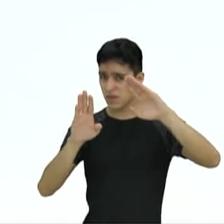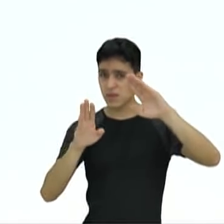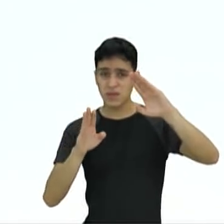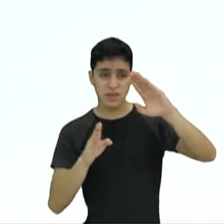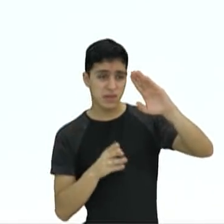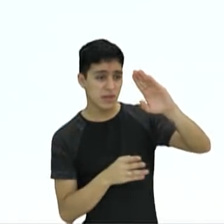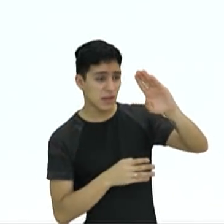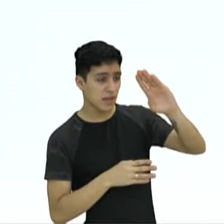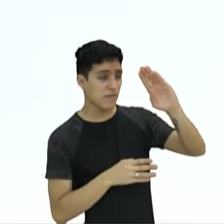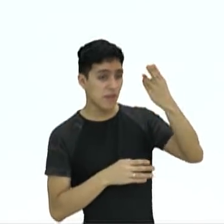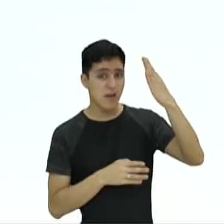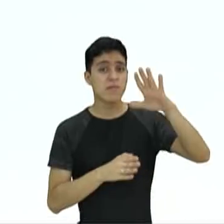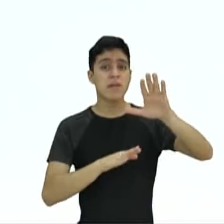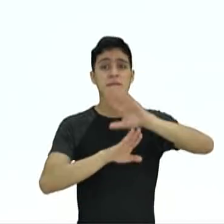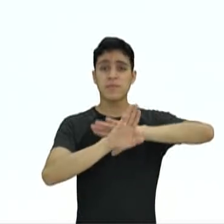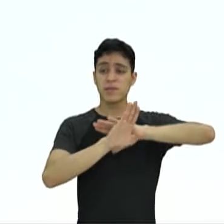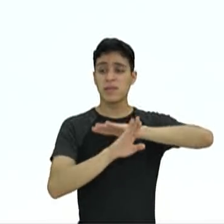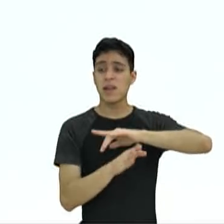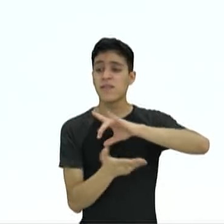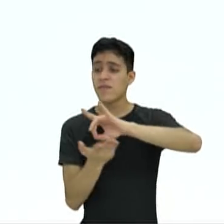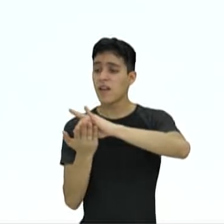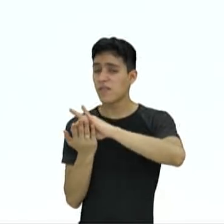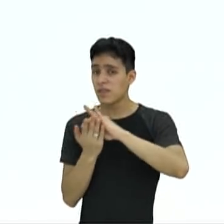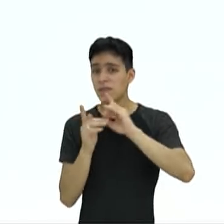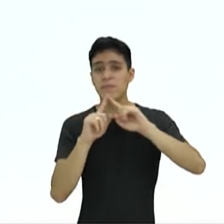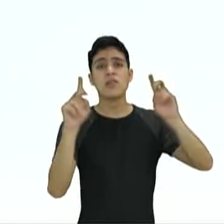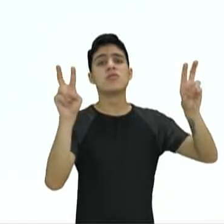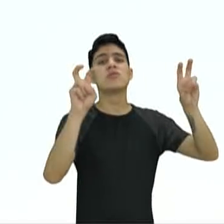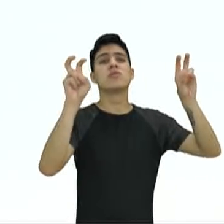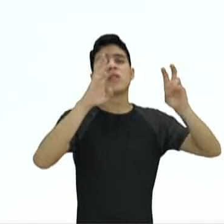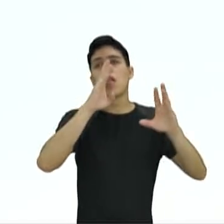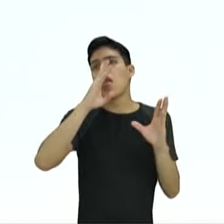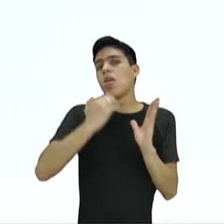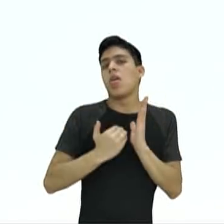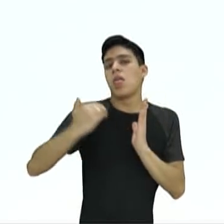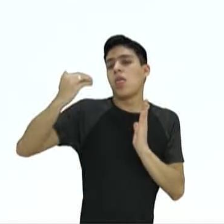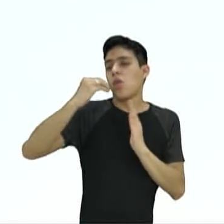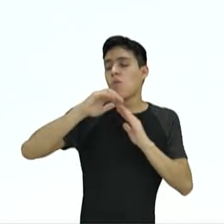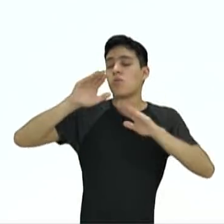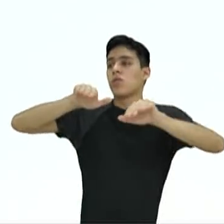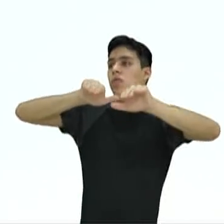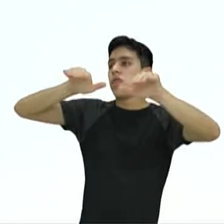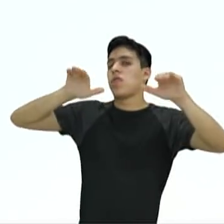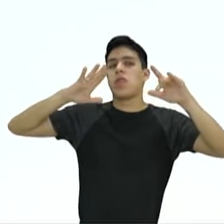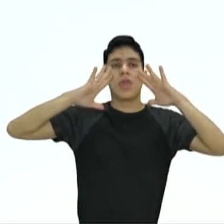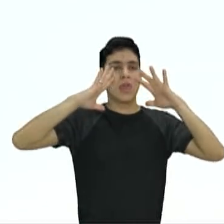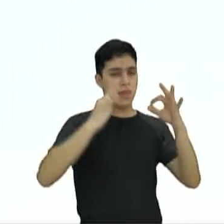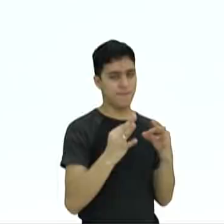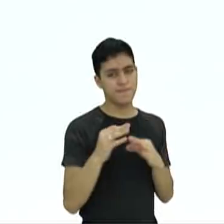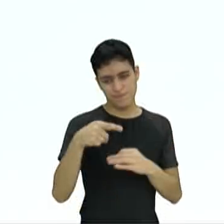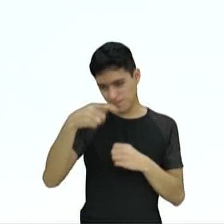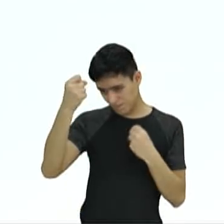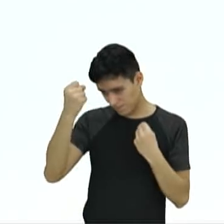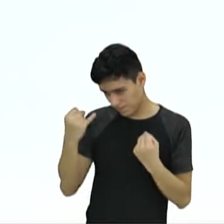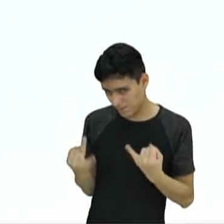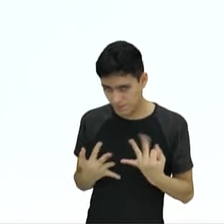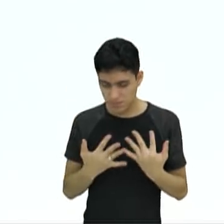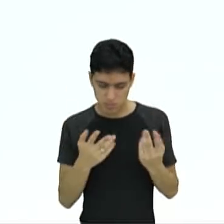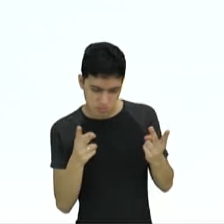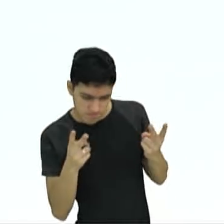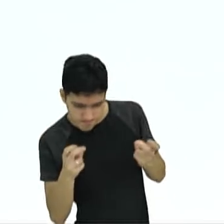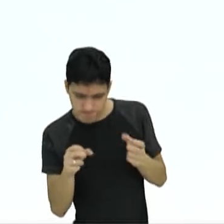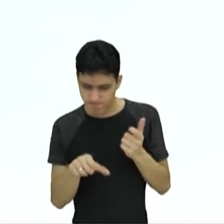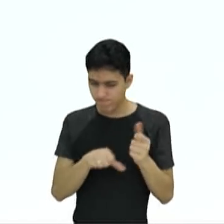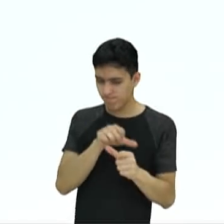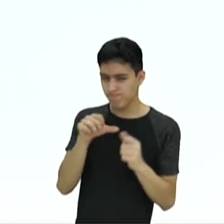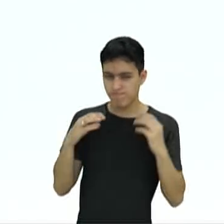fatos verdadeiros, porém com títulos exagerados ou sensacionalistas, explica o professor, notando uma mudança